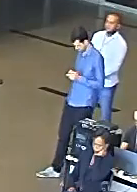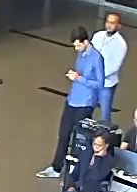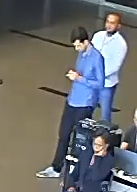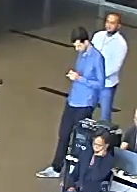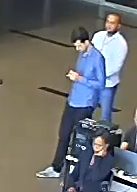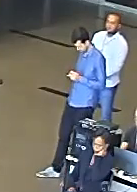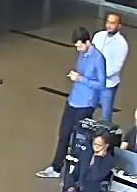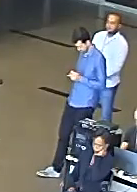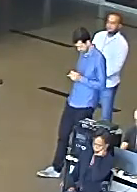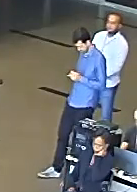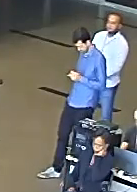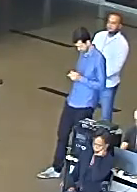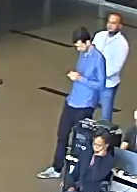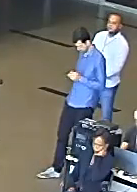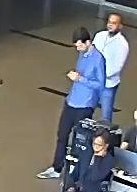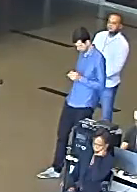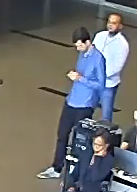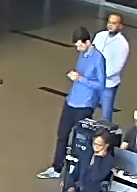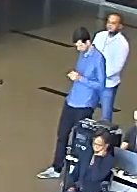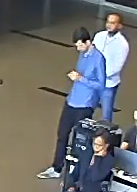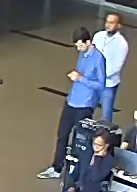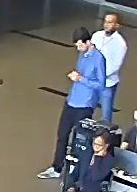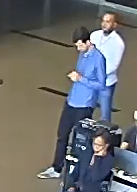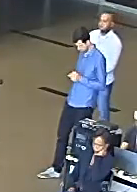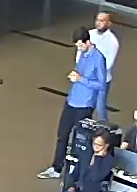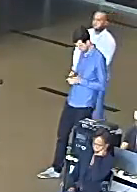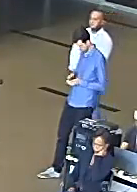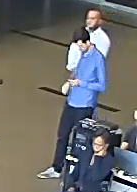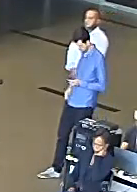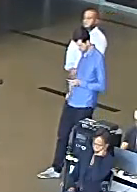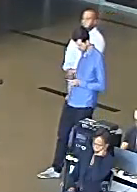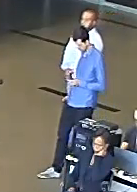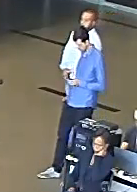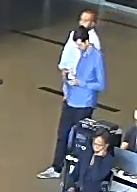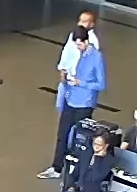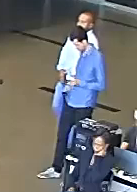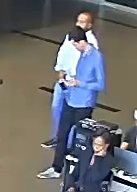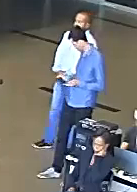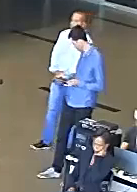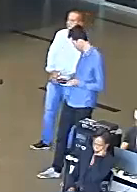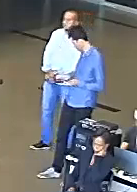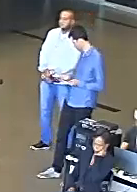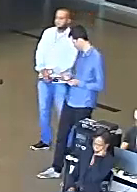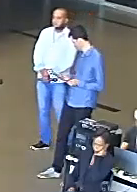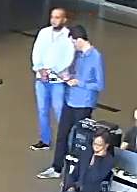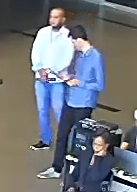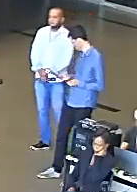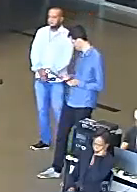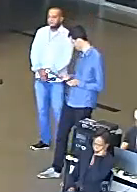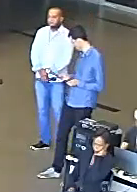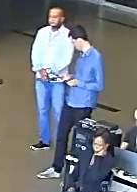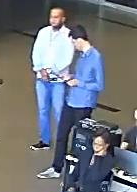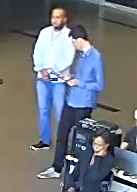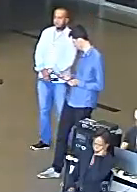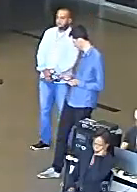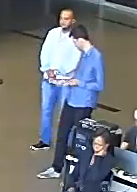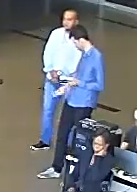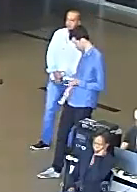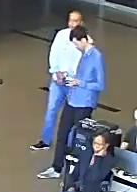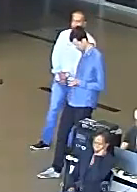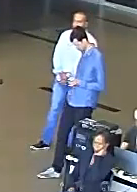a qual é a nossa missão então assim a gente justamente tem buscado cumprir todas as